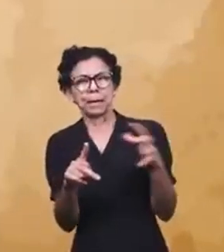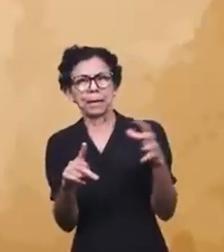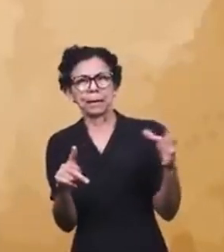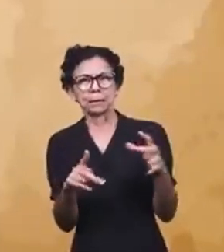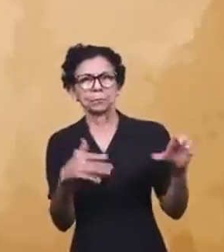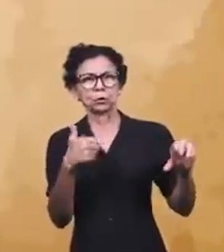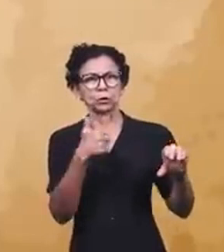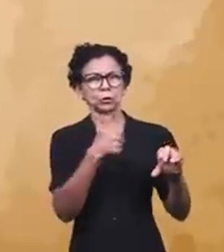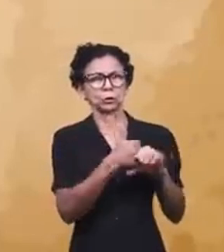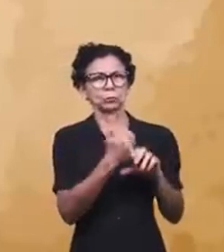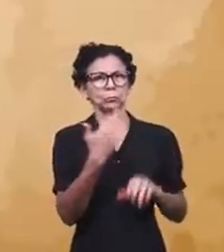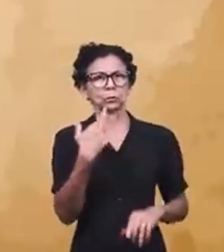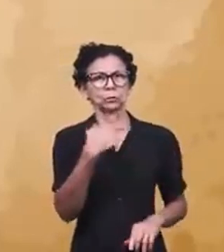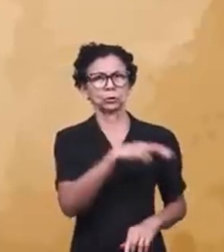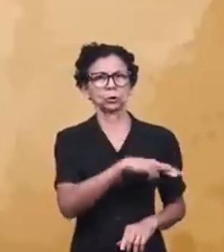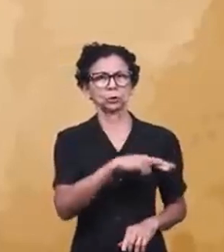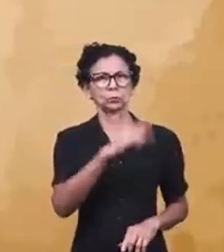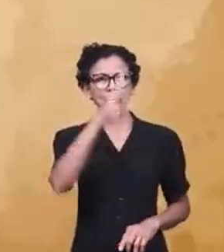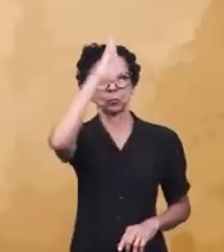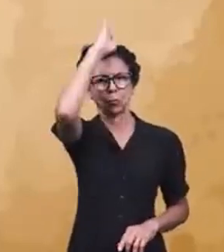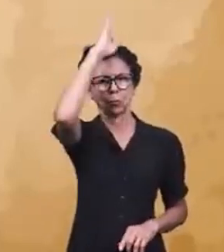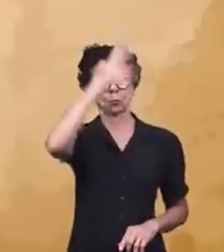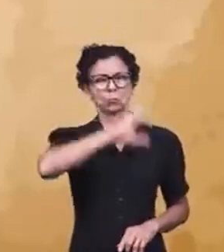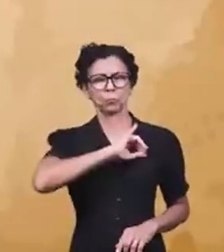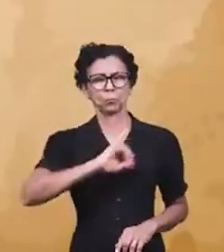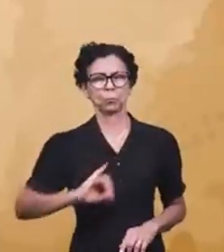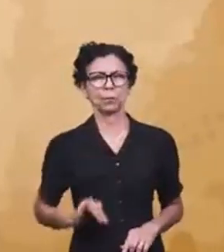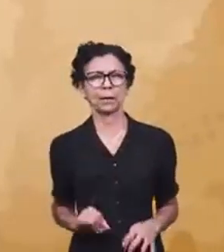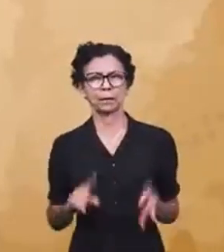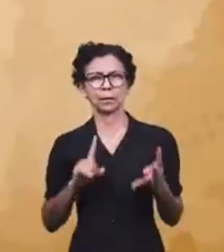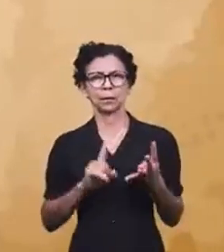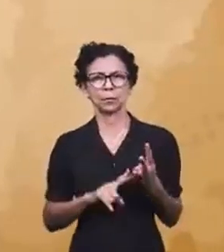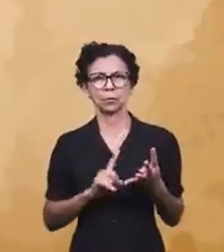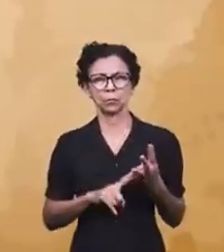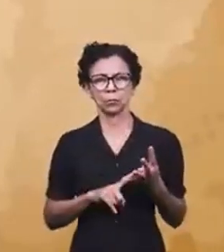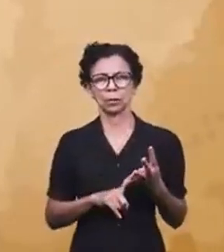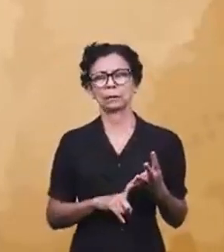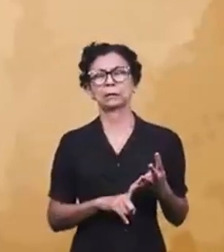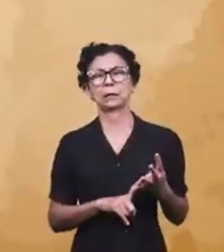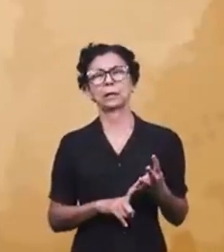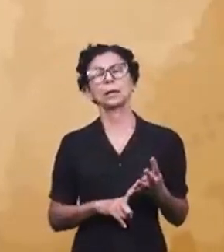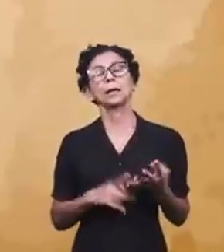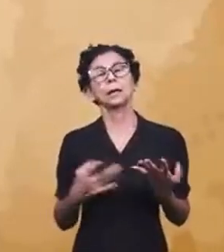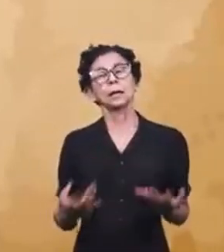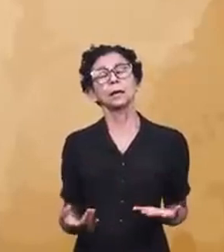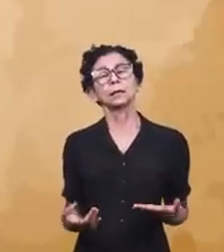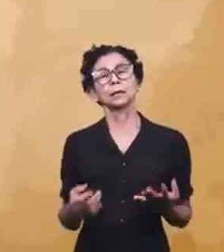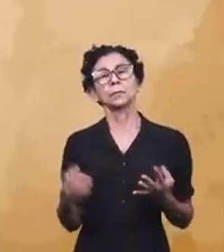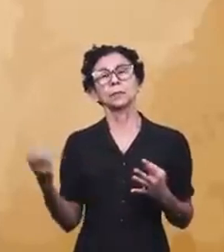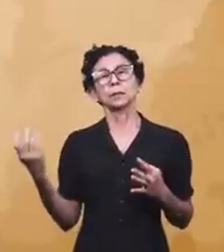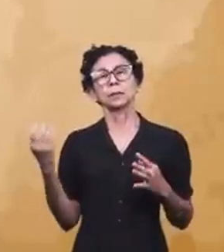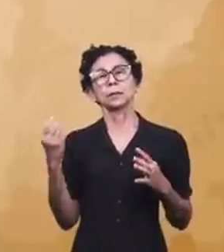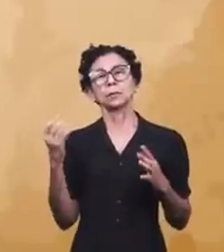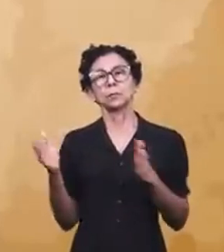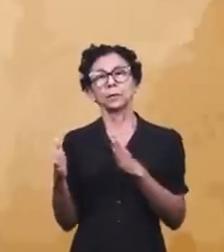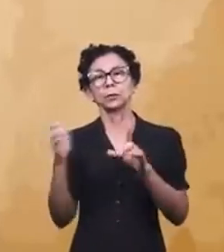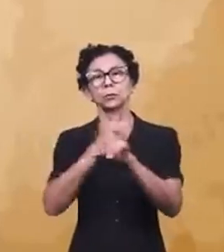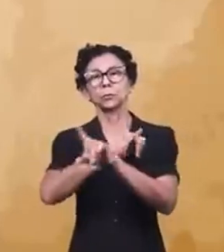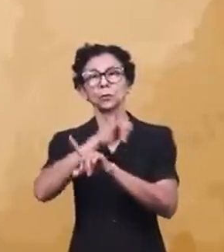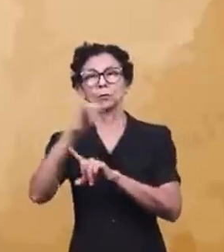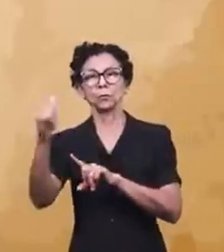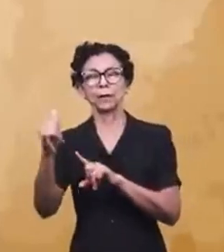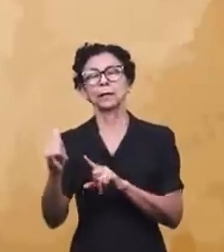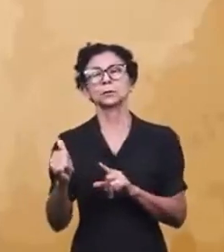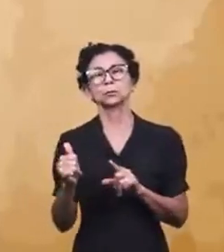do Império Romano. A quarta carta, o período profético de Tiatira, a Igreja Medieval. A